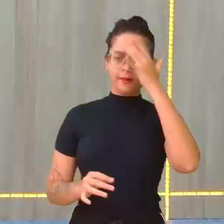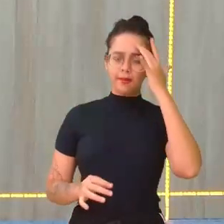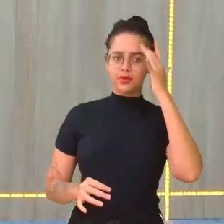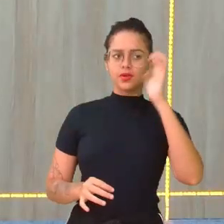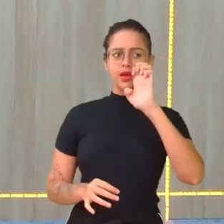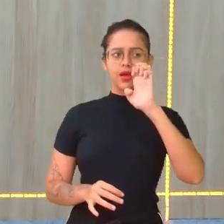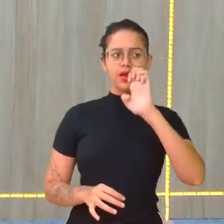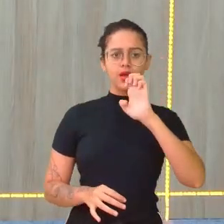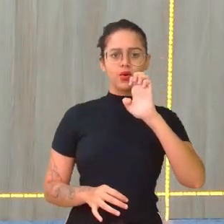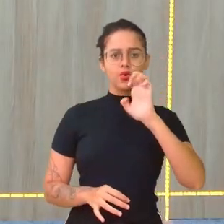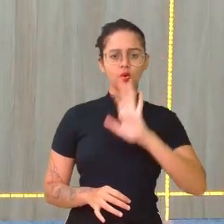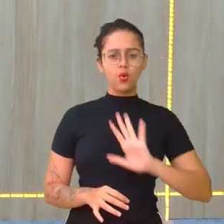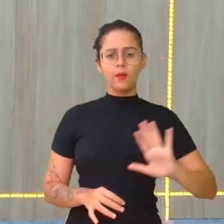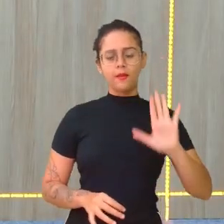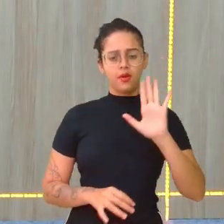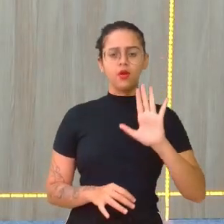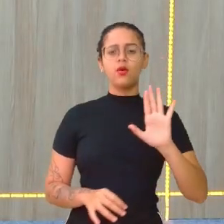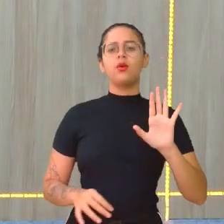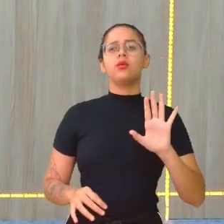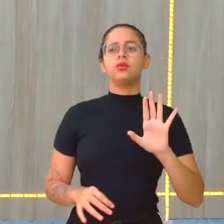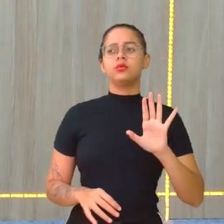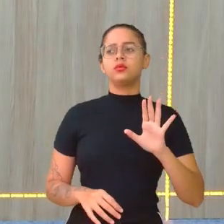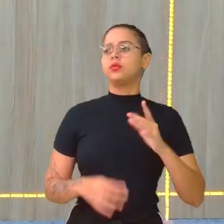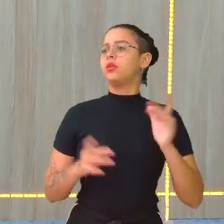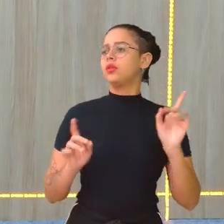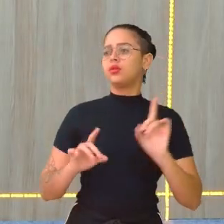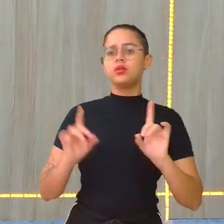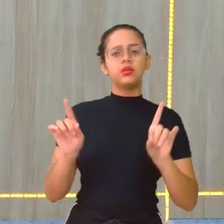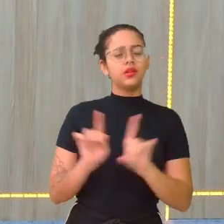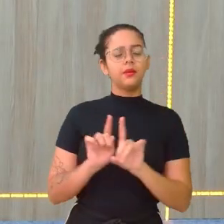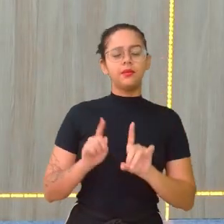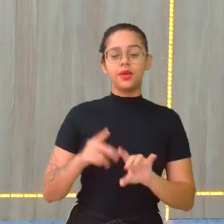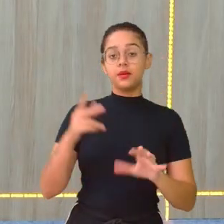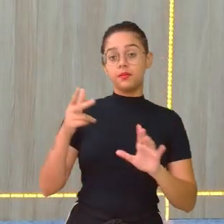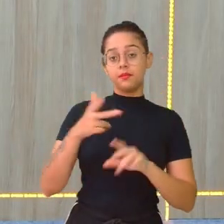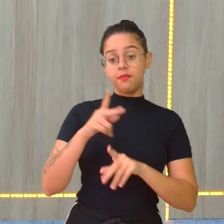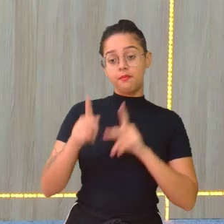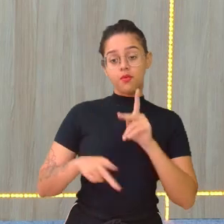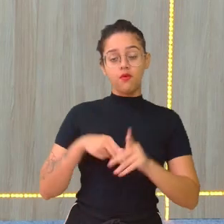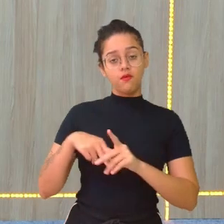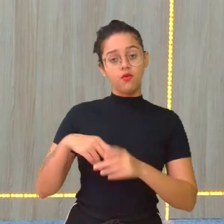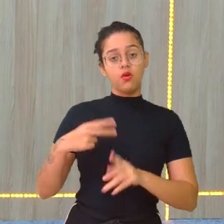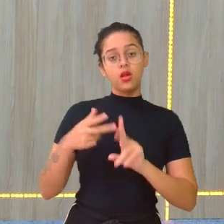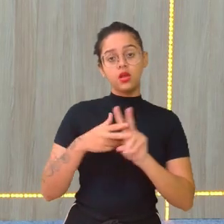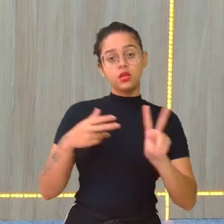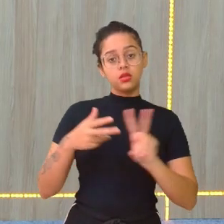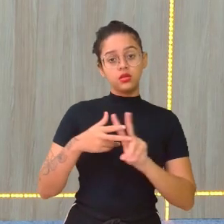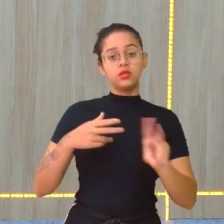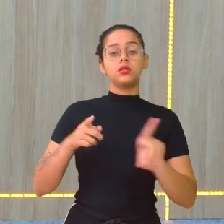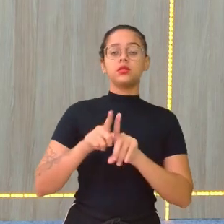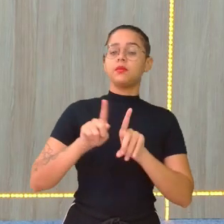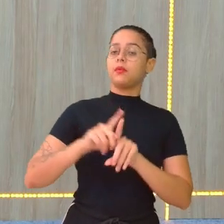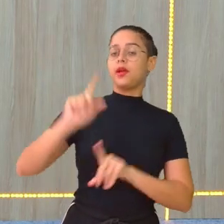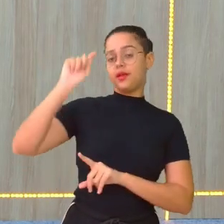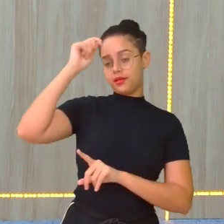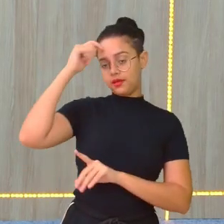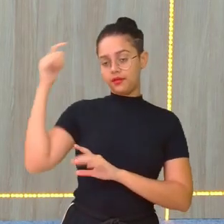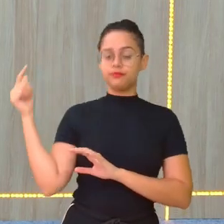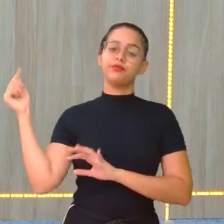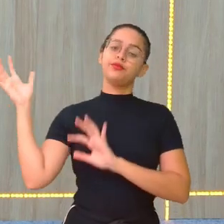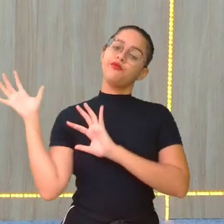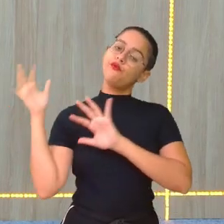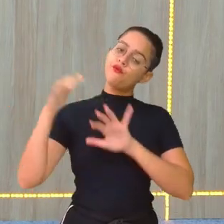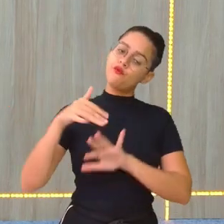europeus, mas também dos povos indígenas que já habitavam aqui o país e também dos povos negros que foram trazidos para cá,